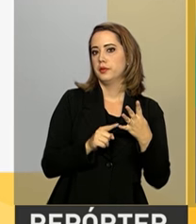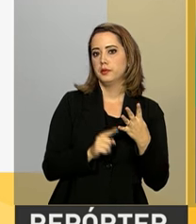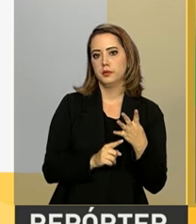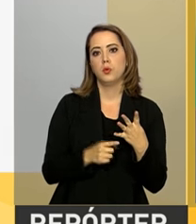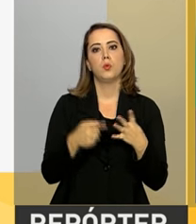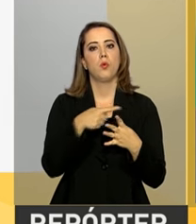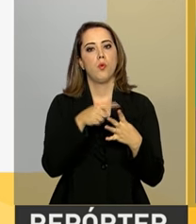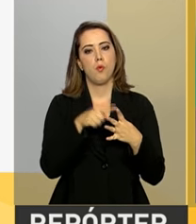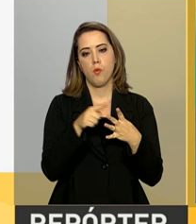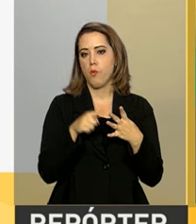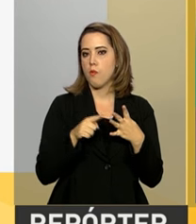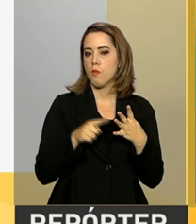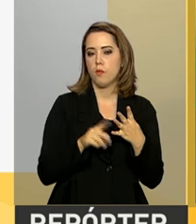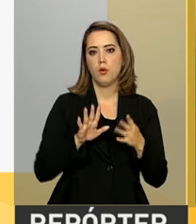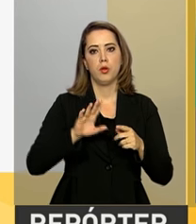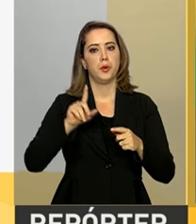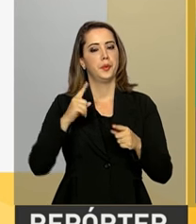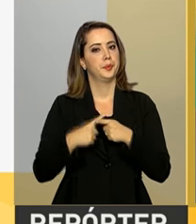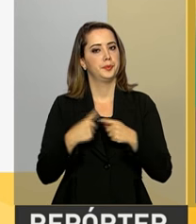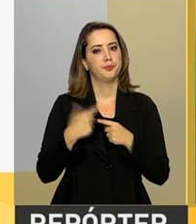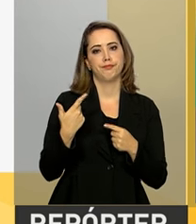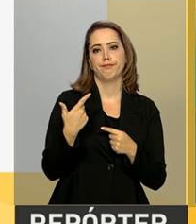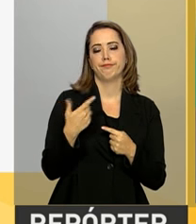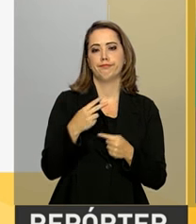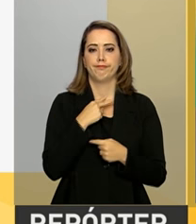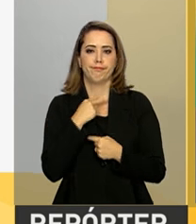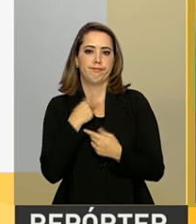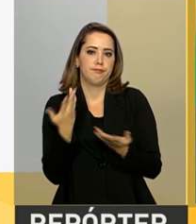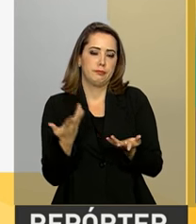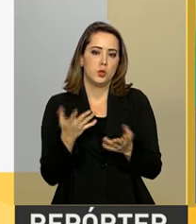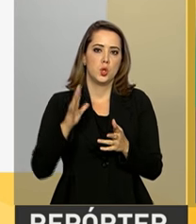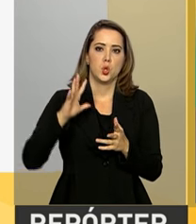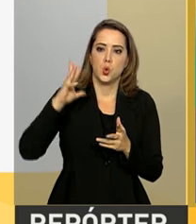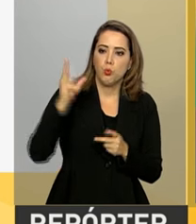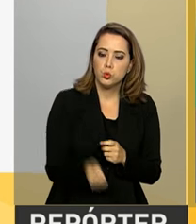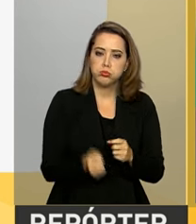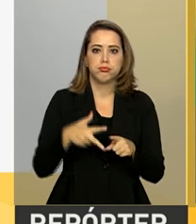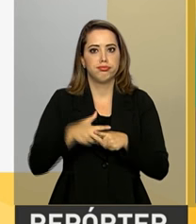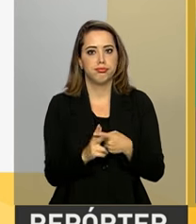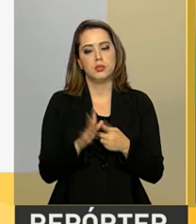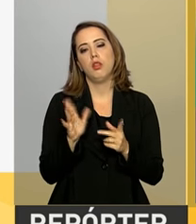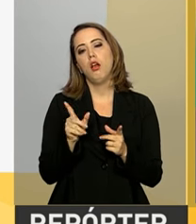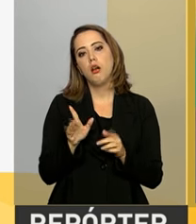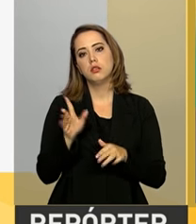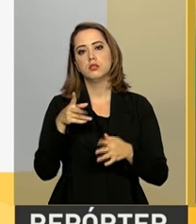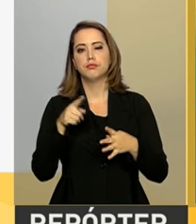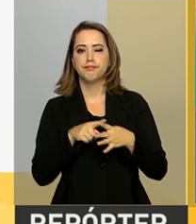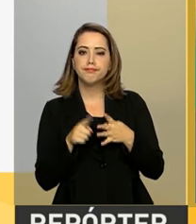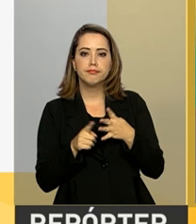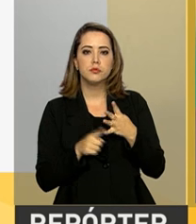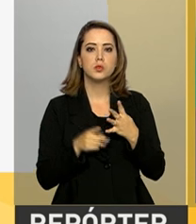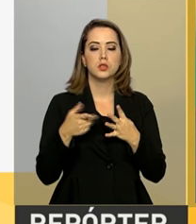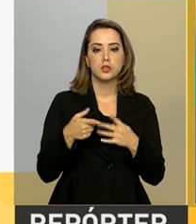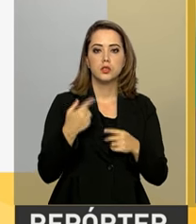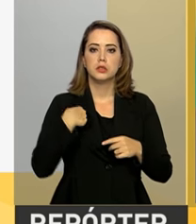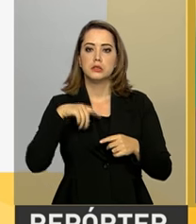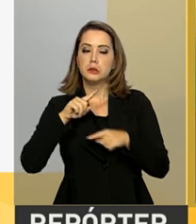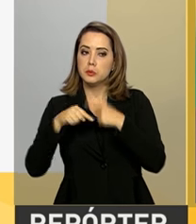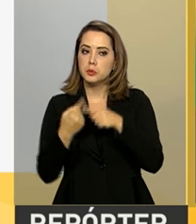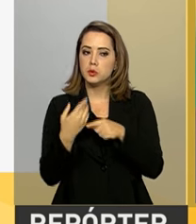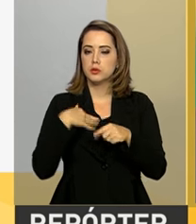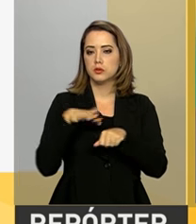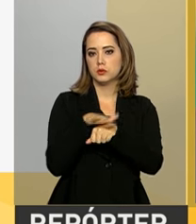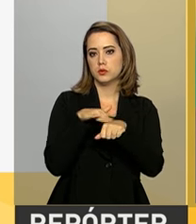assim uma reforma política sistêmica com todos os pontos porque isso seria difícil mas eu conversarei com os líderes da câmara do